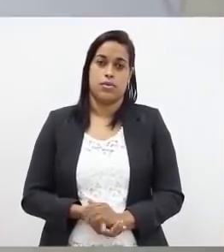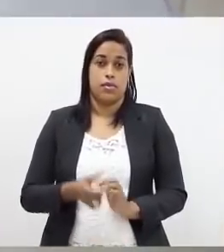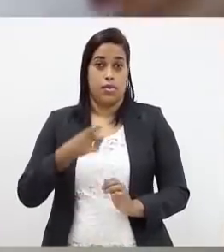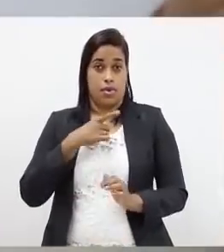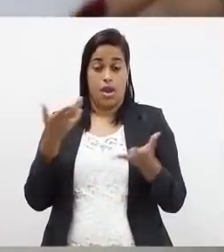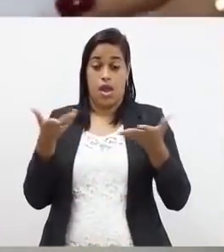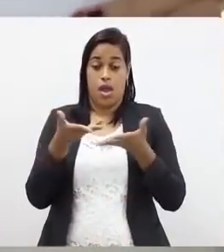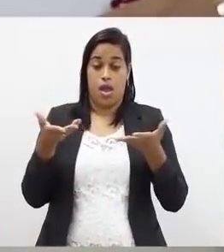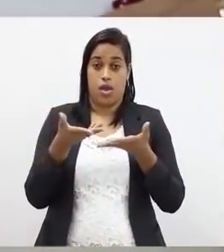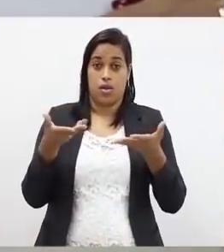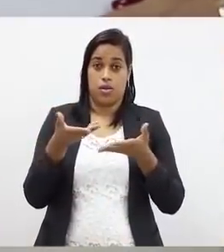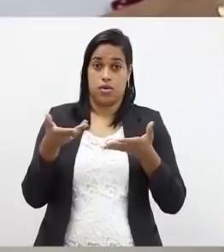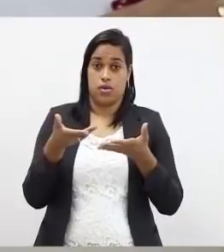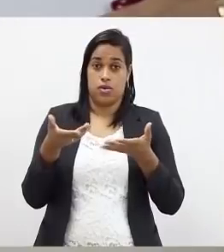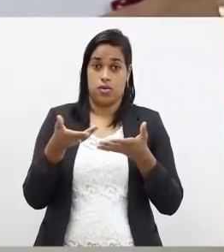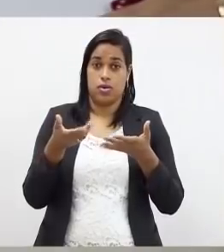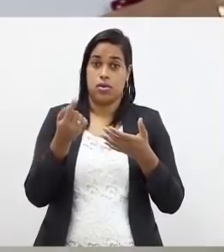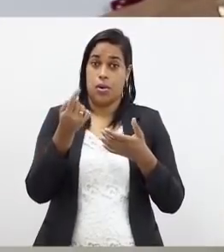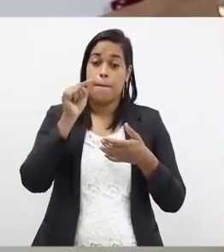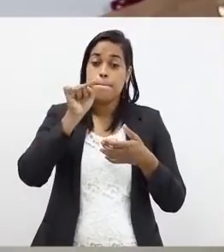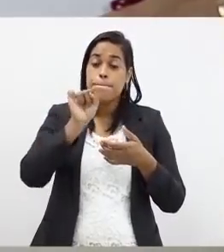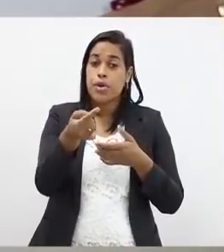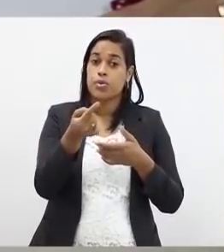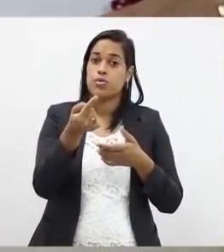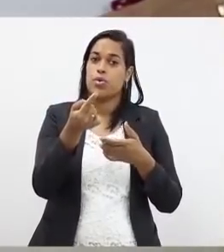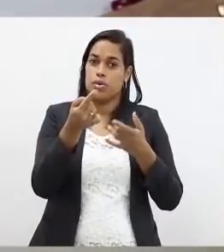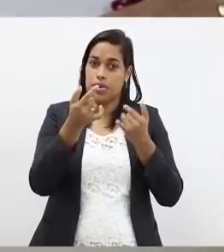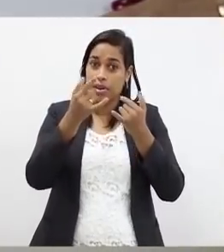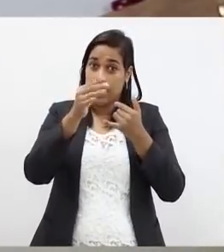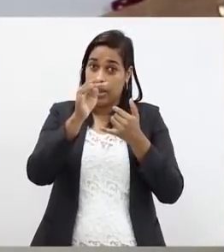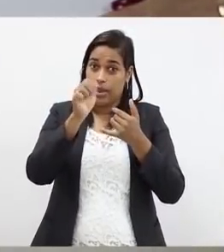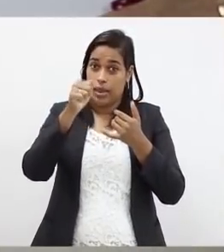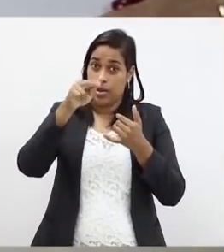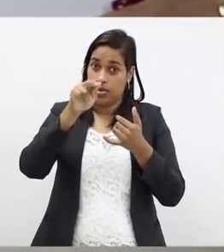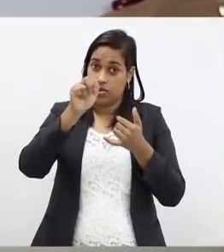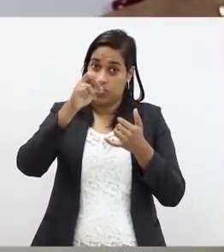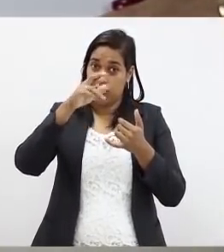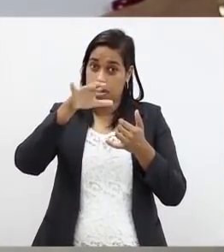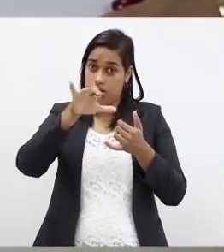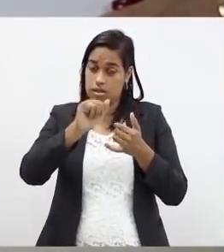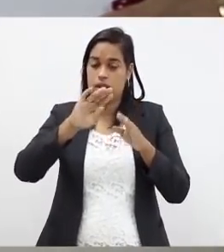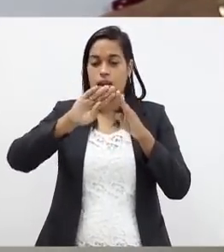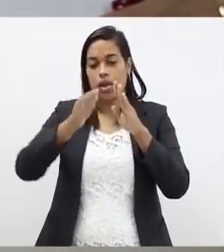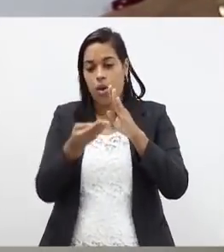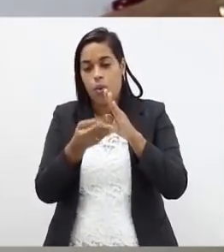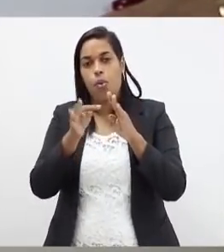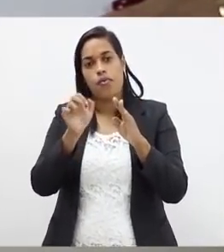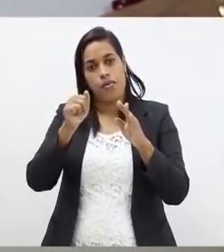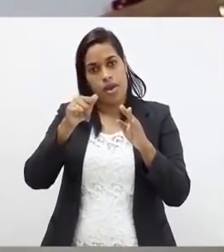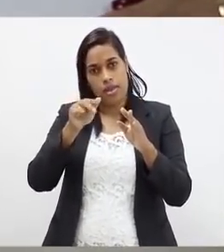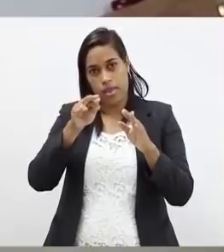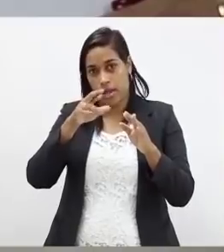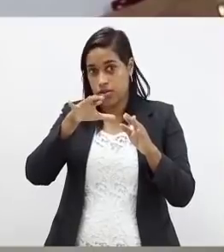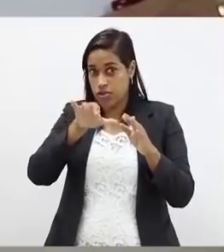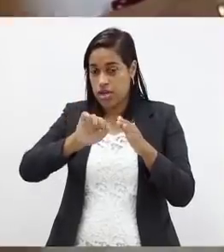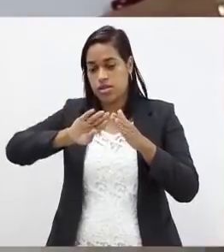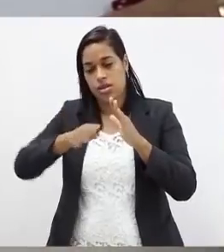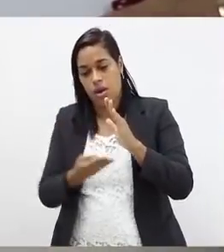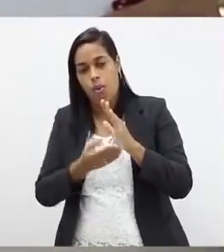Tenho agora um ponto de tangência, ponto da curva, ponto de tangência, ponto da curva, ponto de tangência. E agora eu